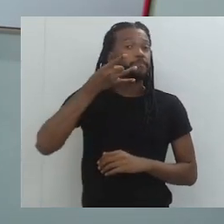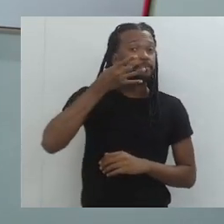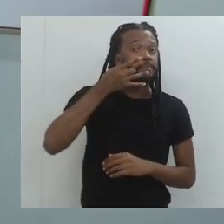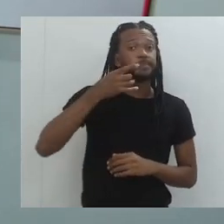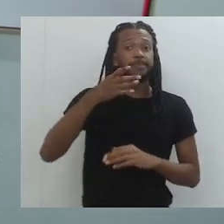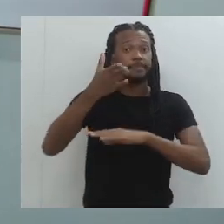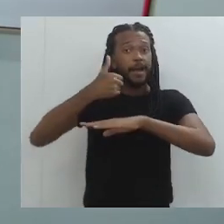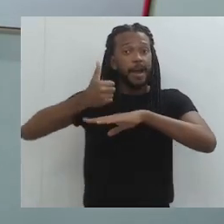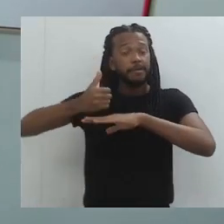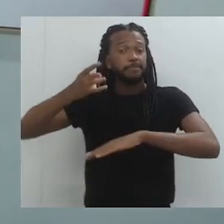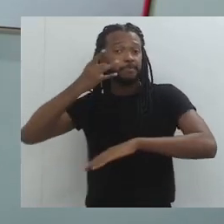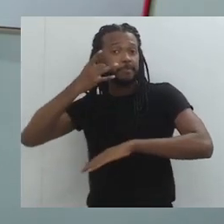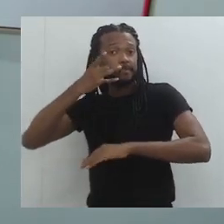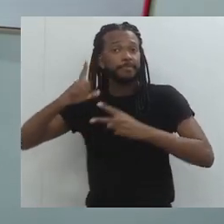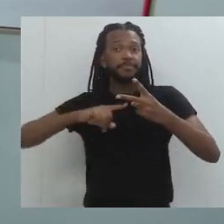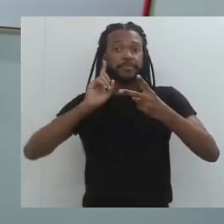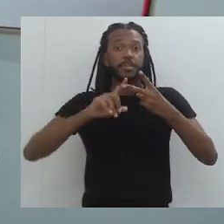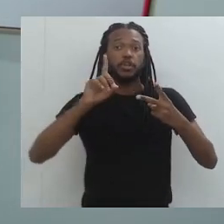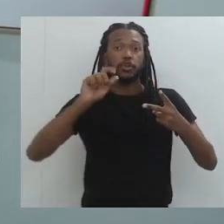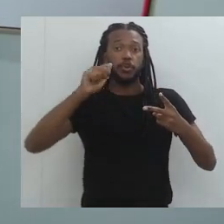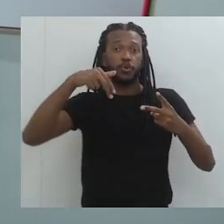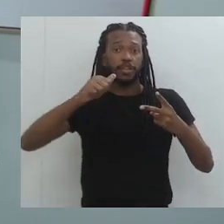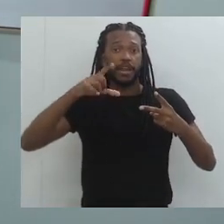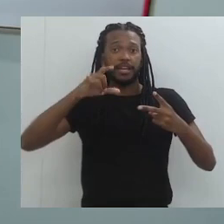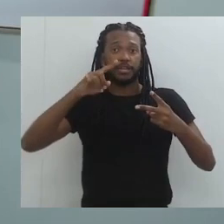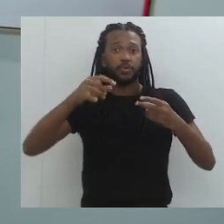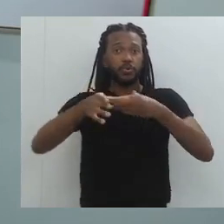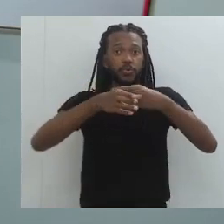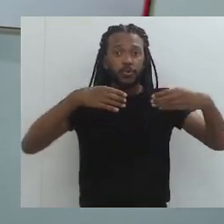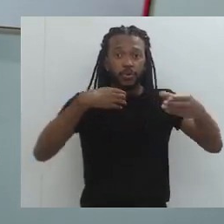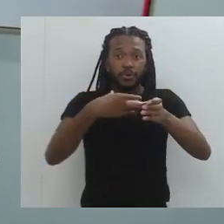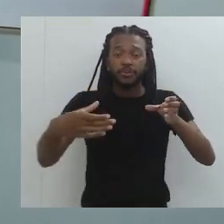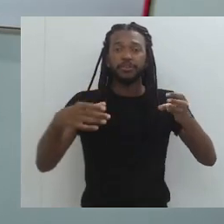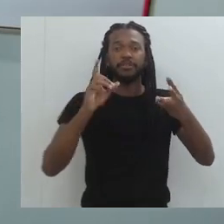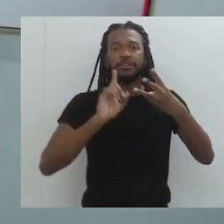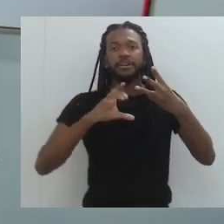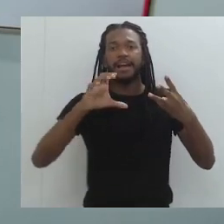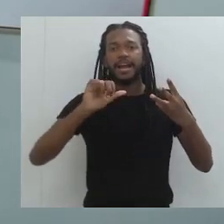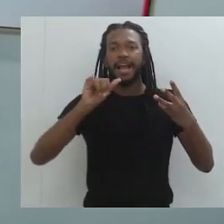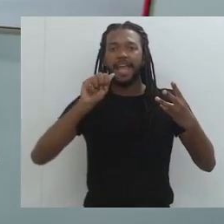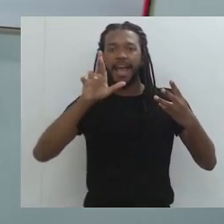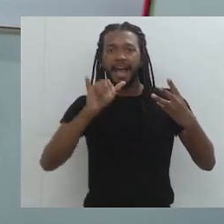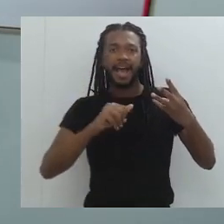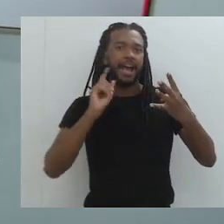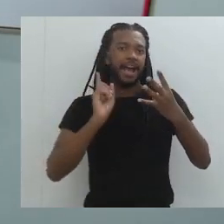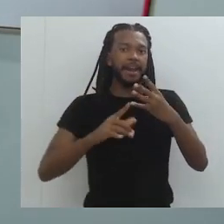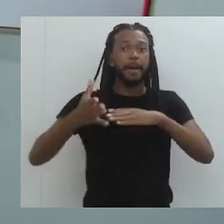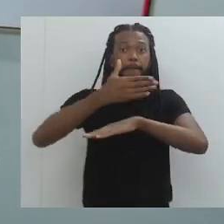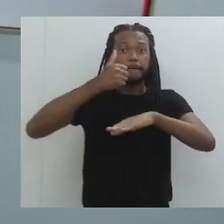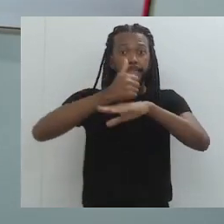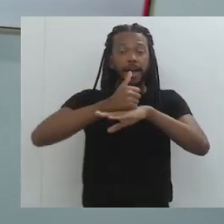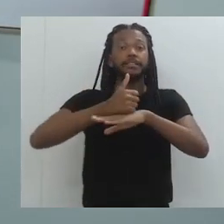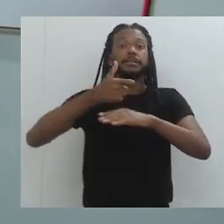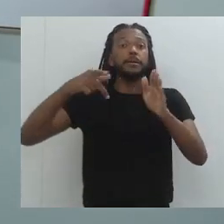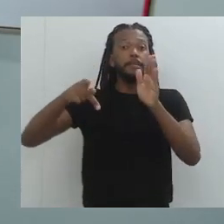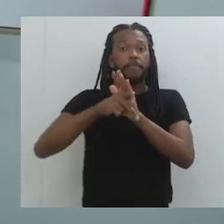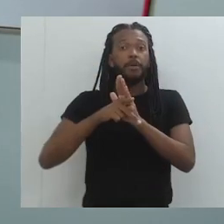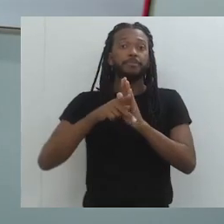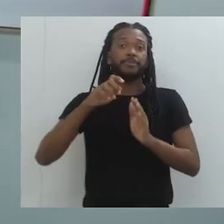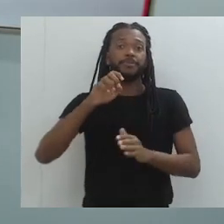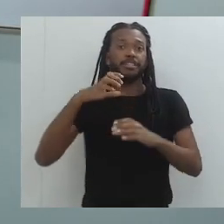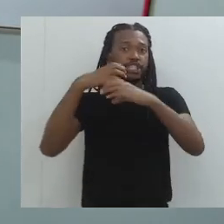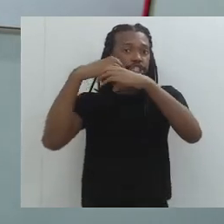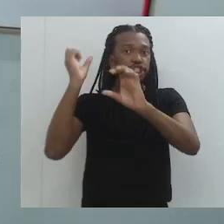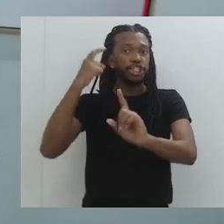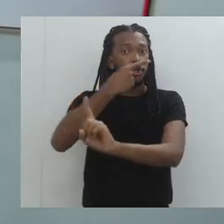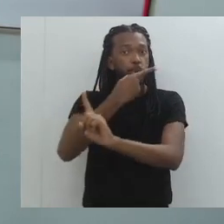Jaqueira, a gente tem o Dona Lindumas, a gente também tem o Caiara, a gente tem a Praça de Engenho do Meio, a gente tem a